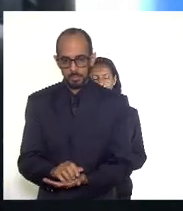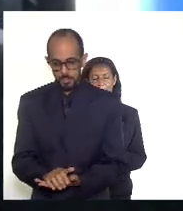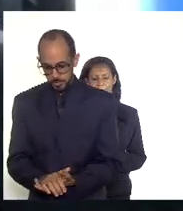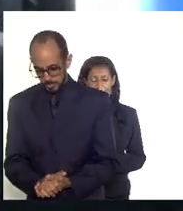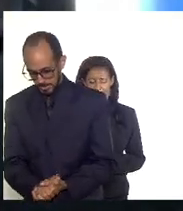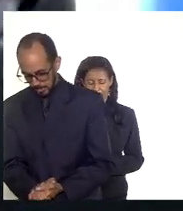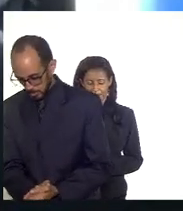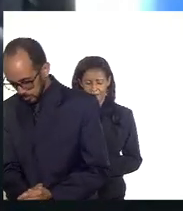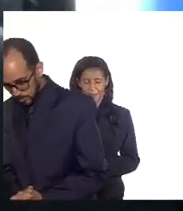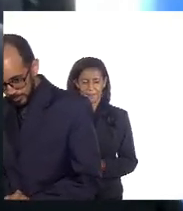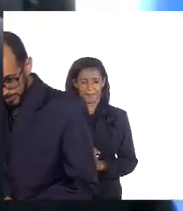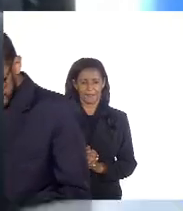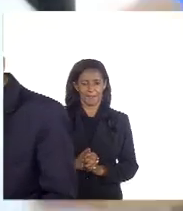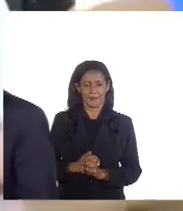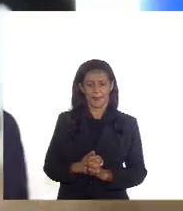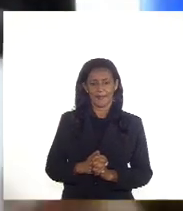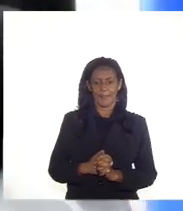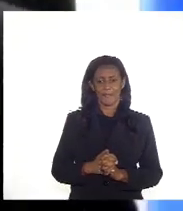vai à promulgação.